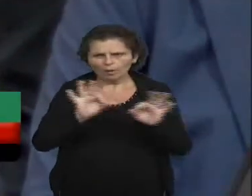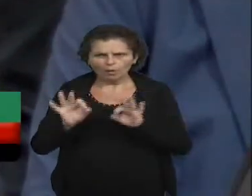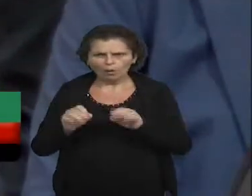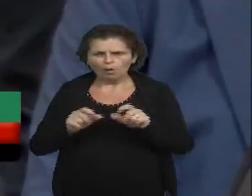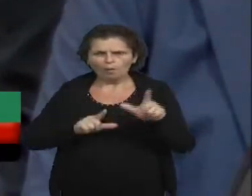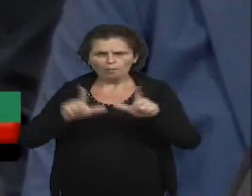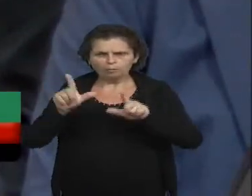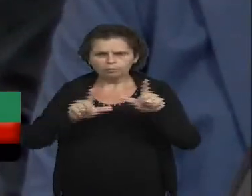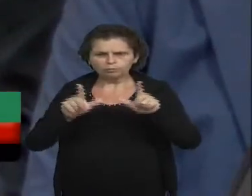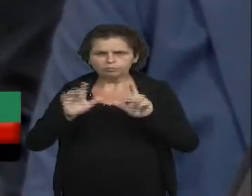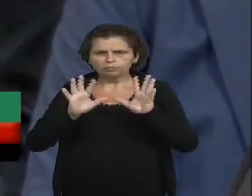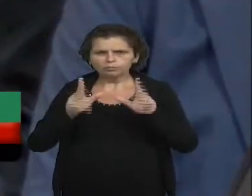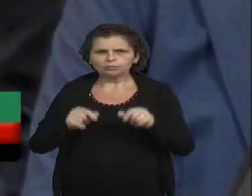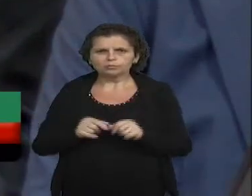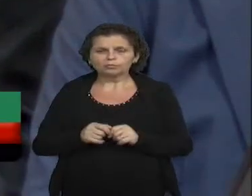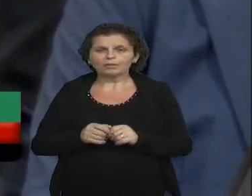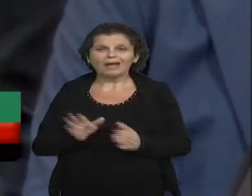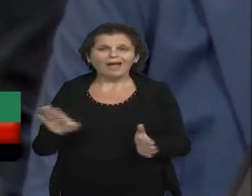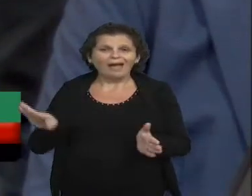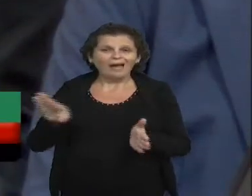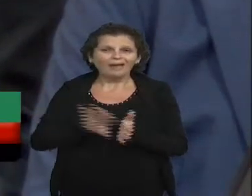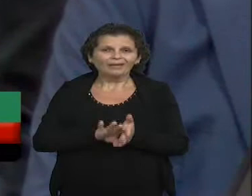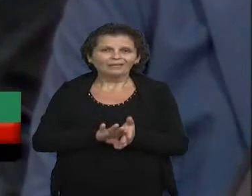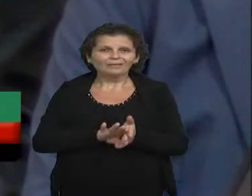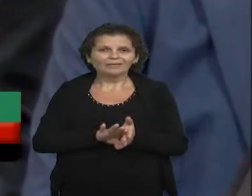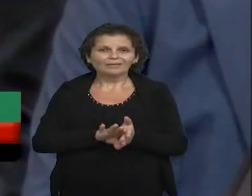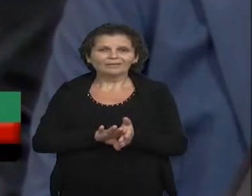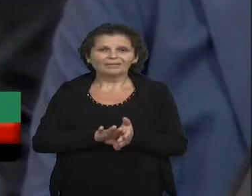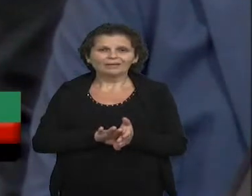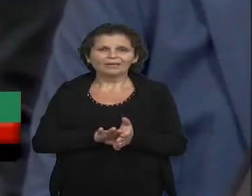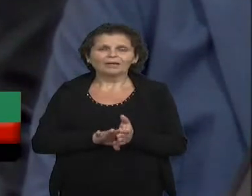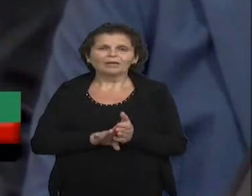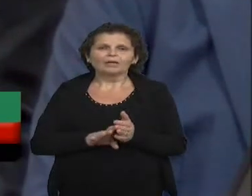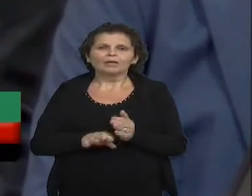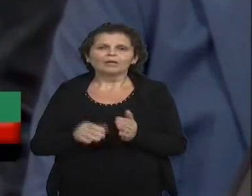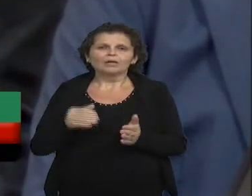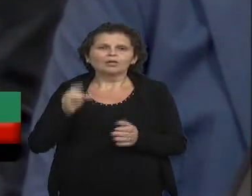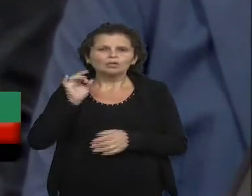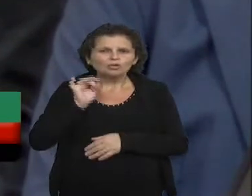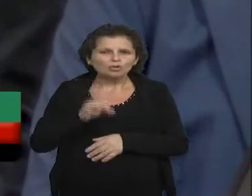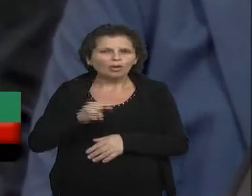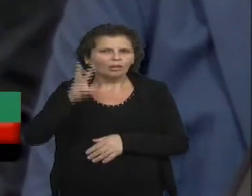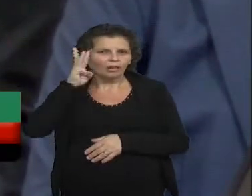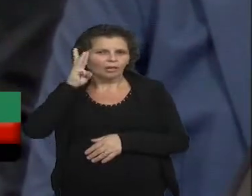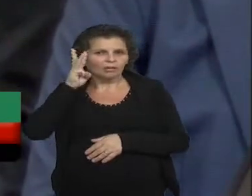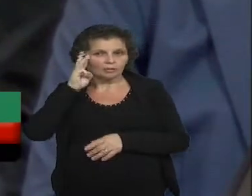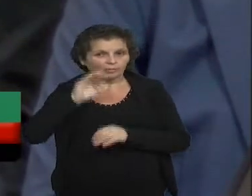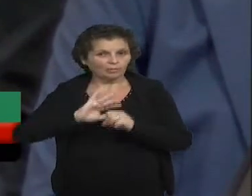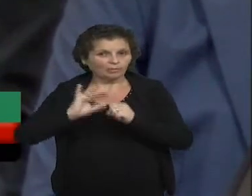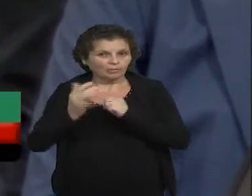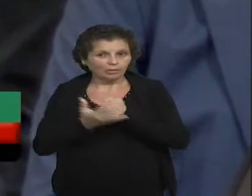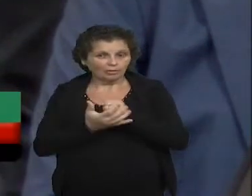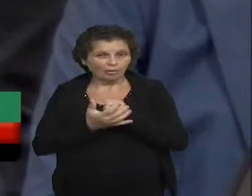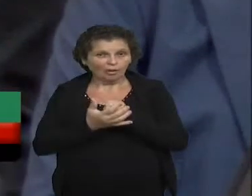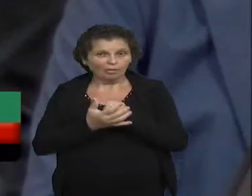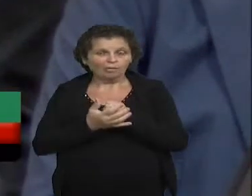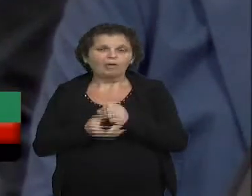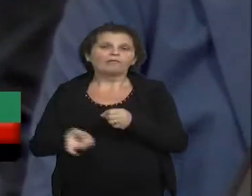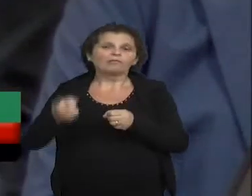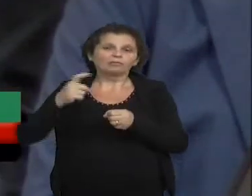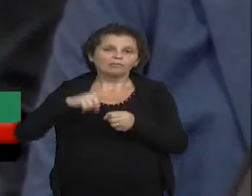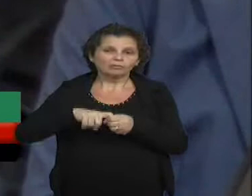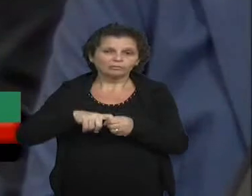quem está nos assistindo, até o momento a sessão era só terça-feira por conta da pandemia. A sessão